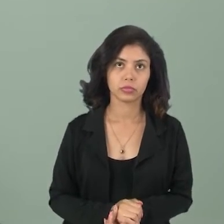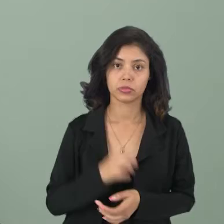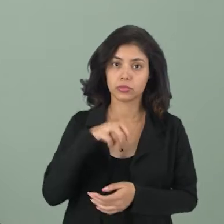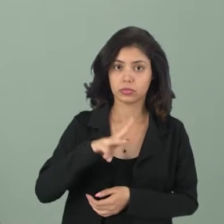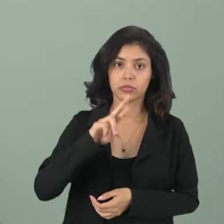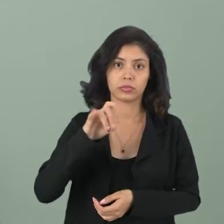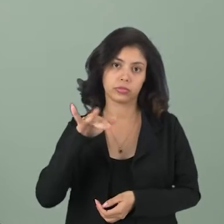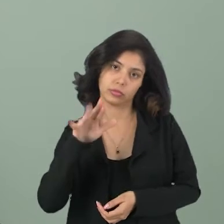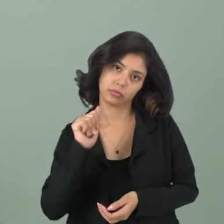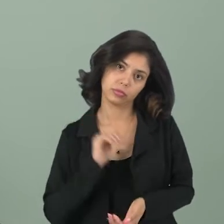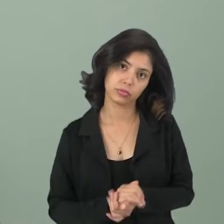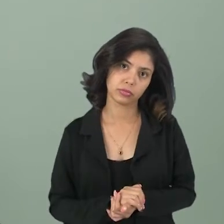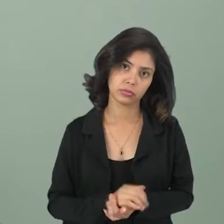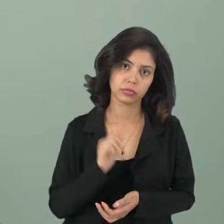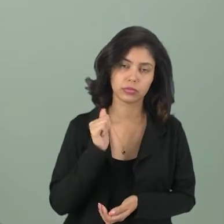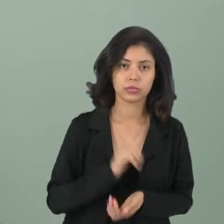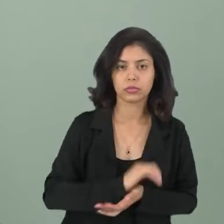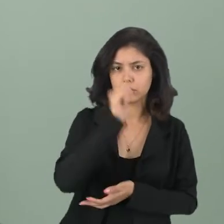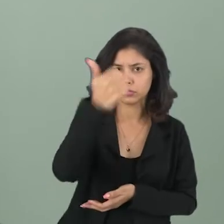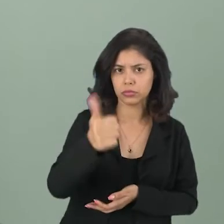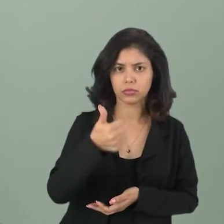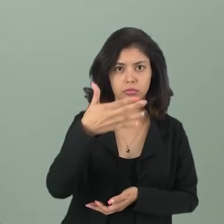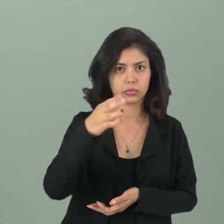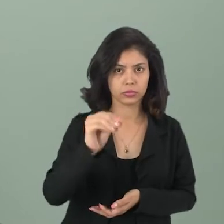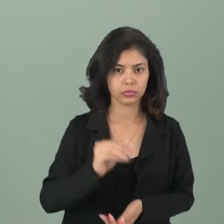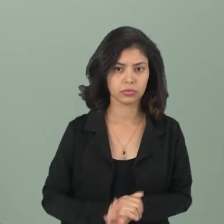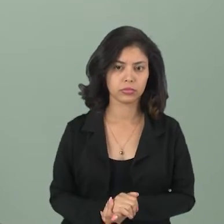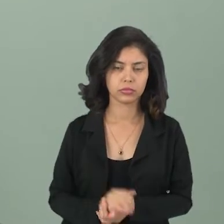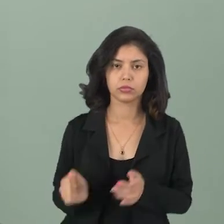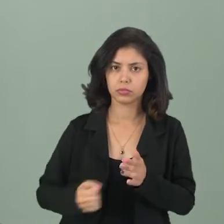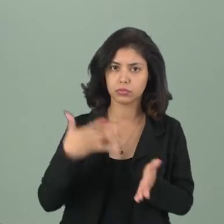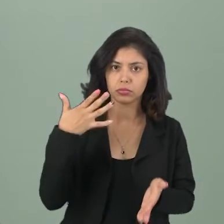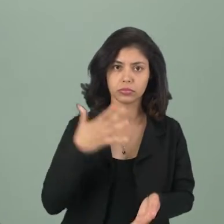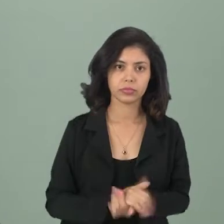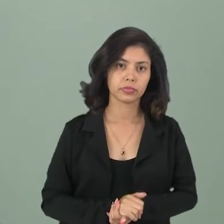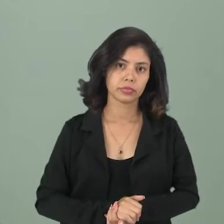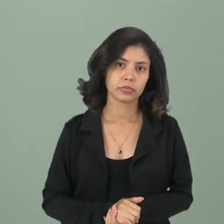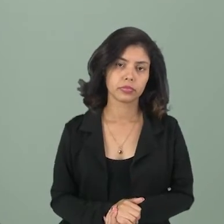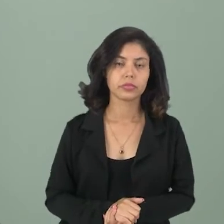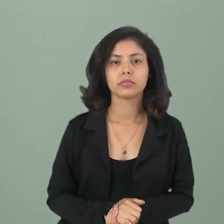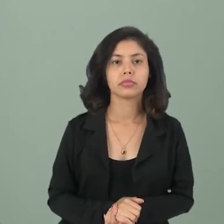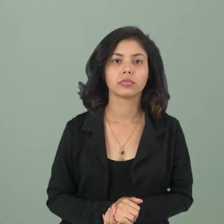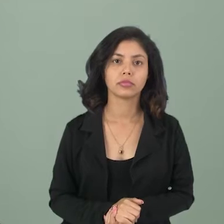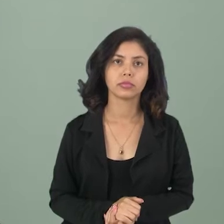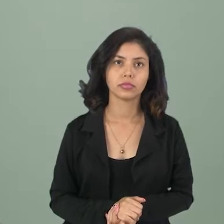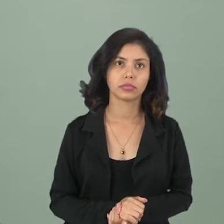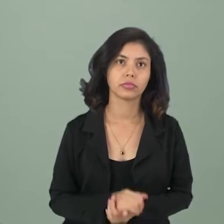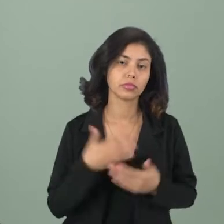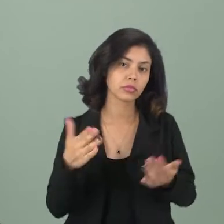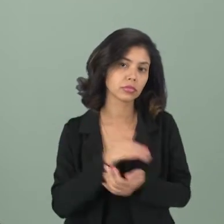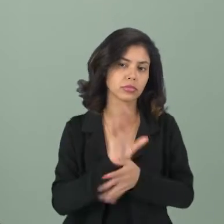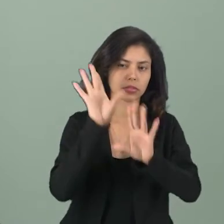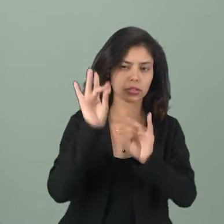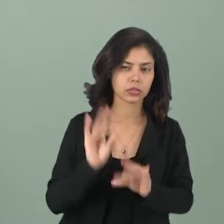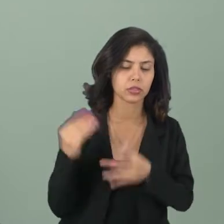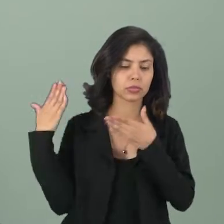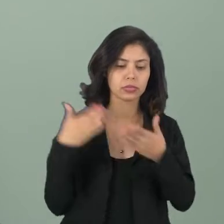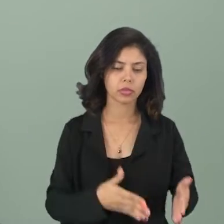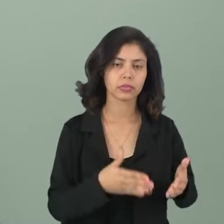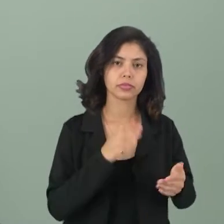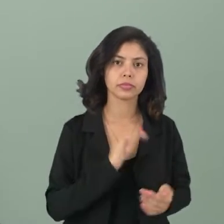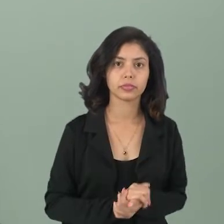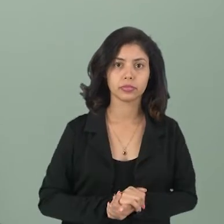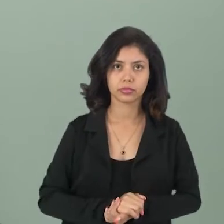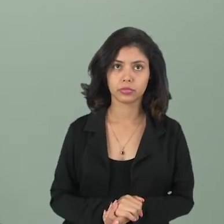A Moreninha valendo um 10 só vai fazer só vai ler e muitas vezes nem ler por obrigação né então cada um com um objetivo